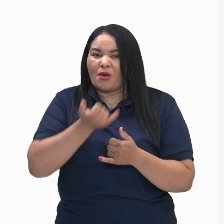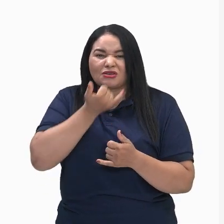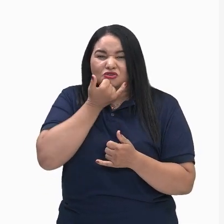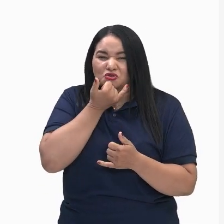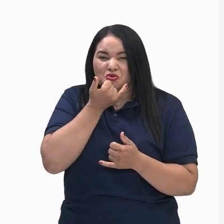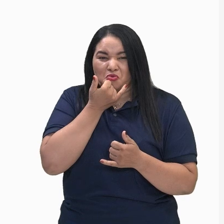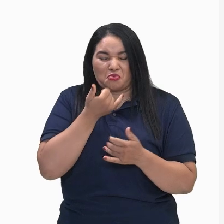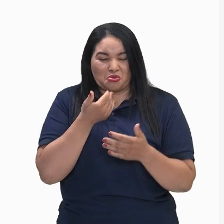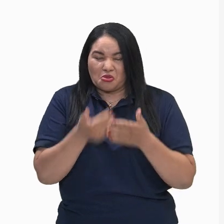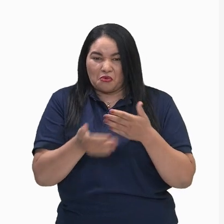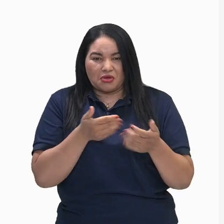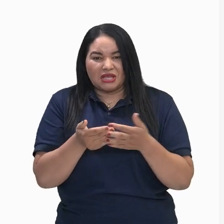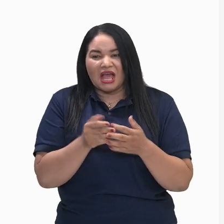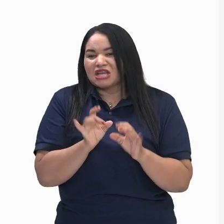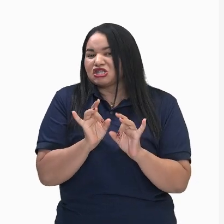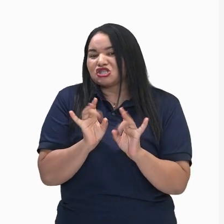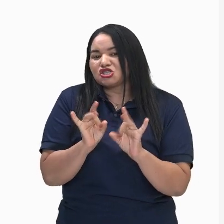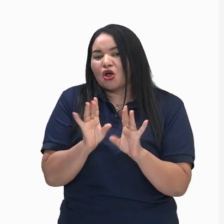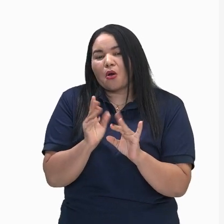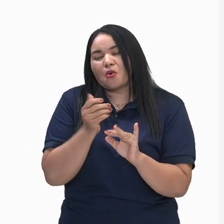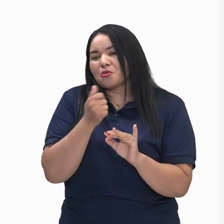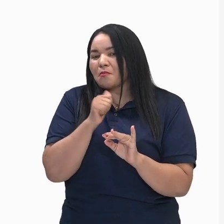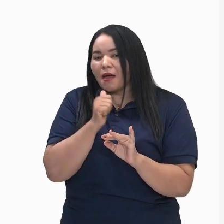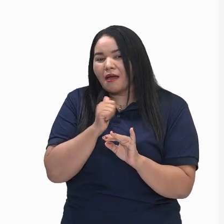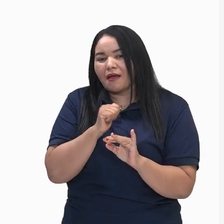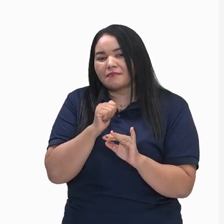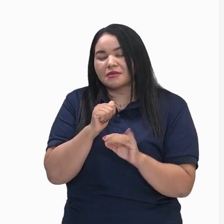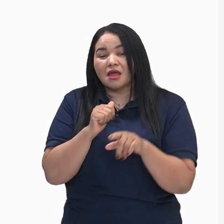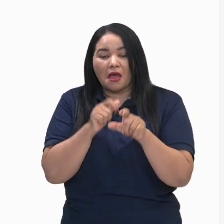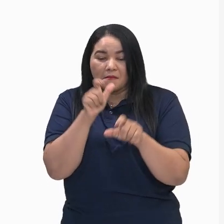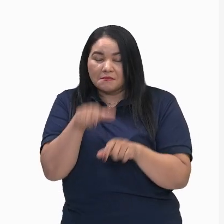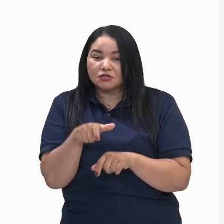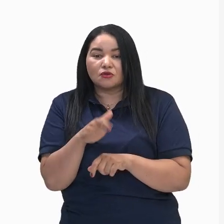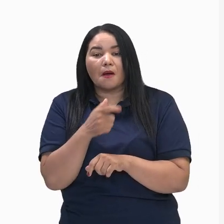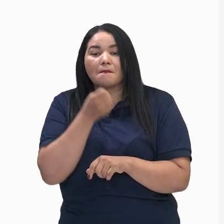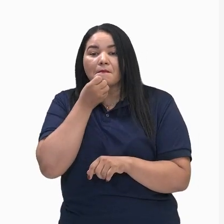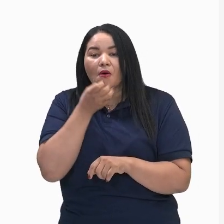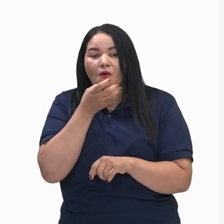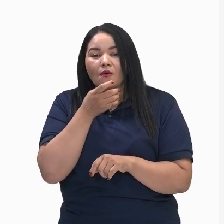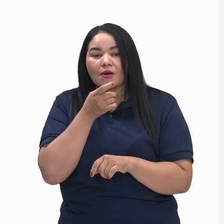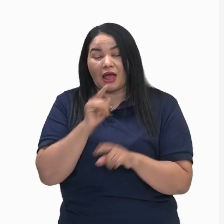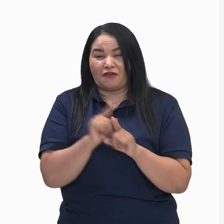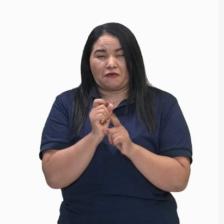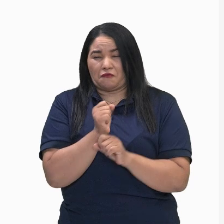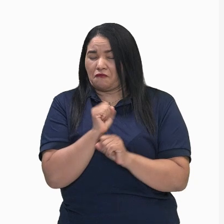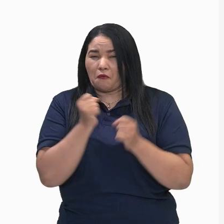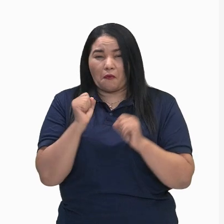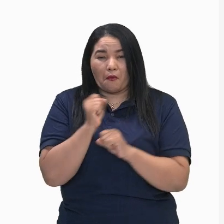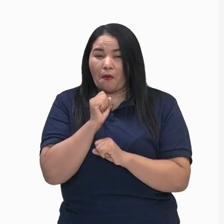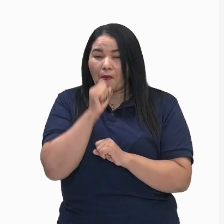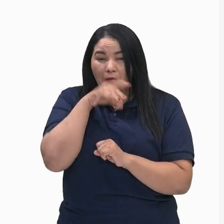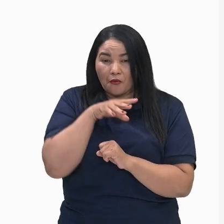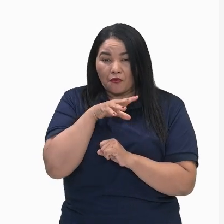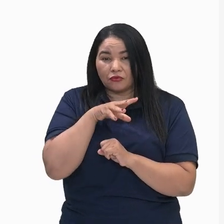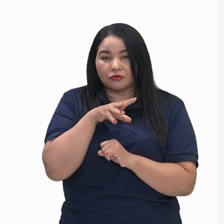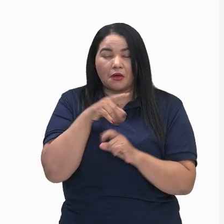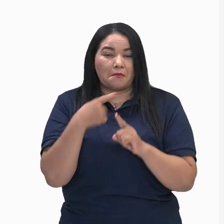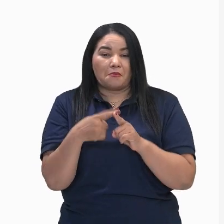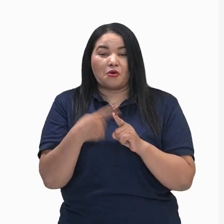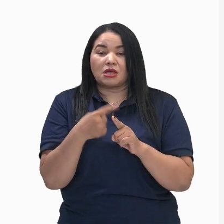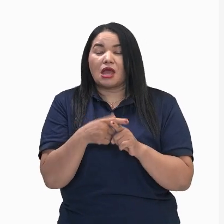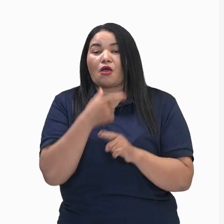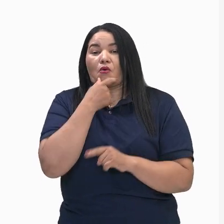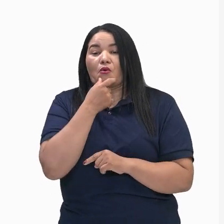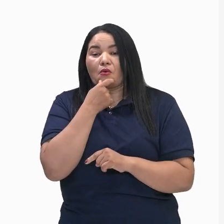é só quando ele bebe, é uma boa pessoa, mas às vezes fica alterado, pois é homem. Considera